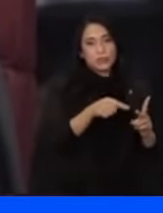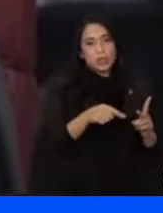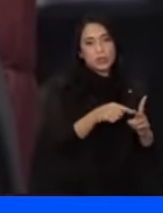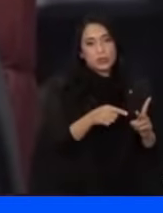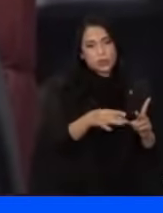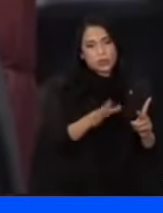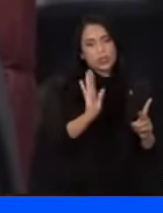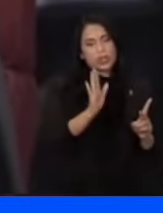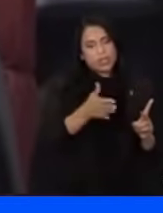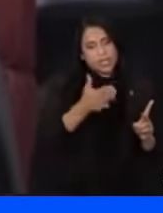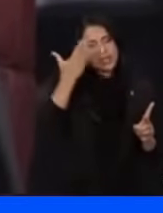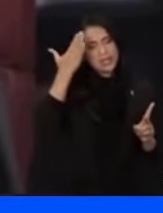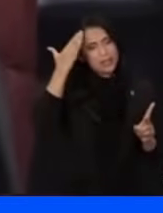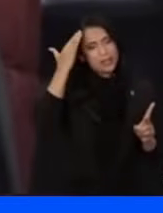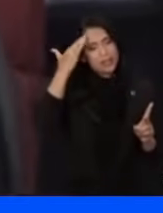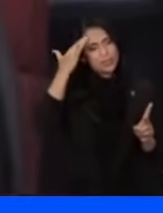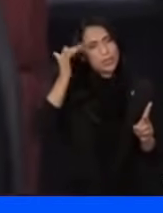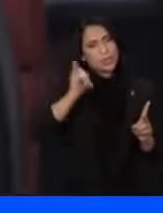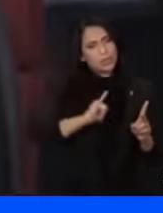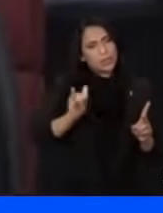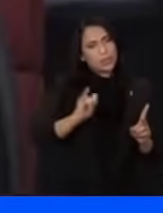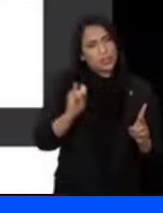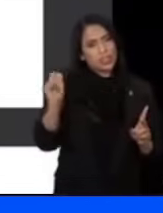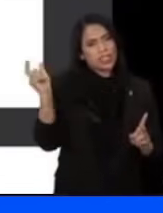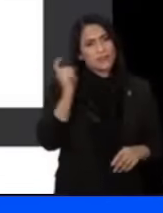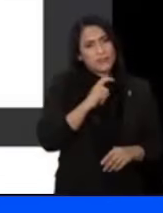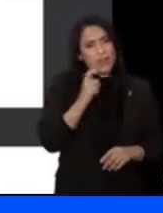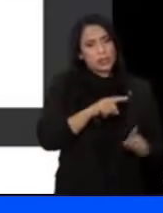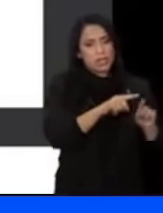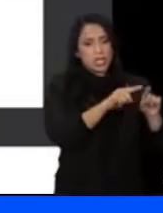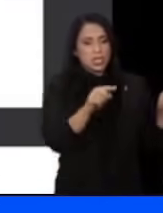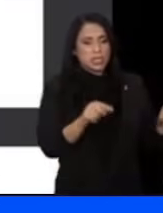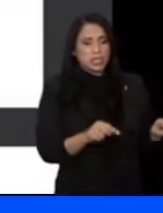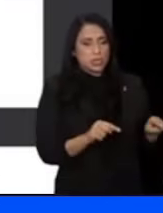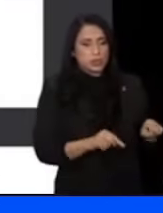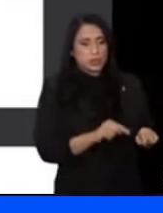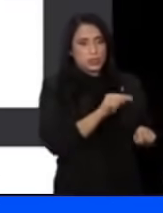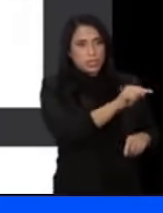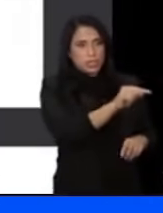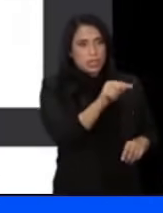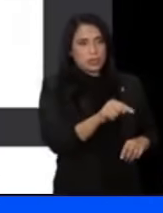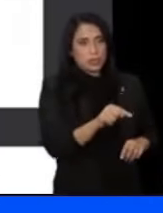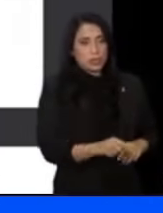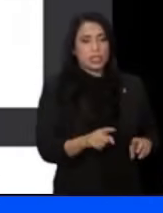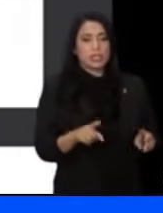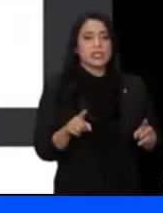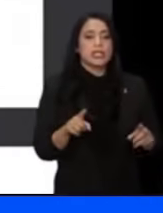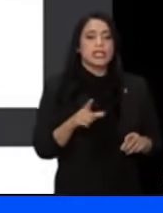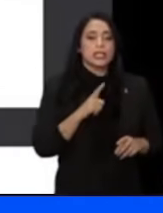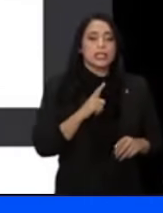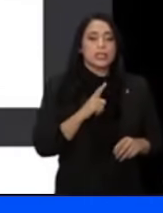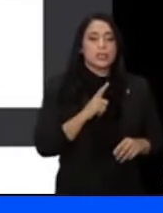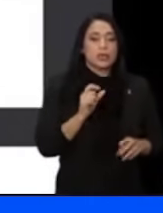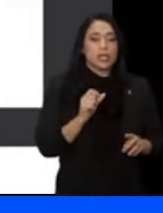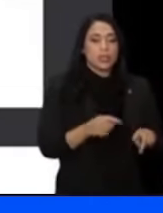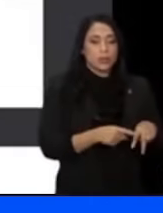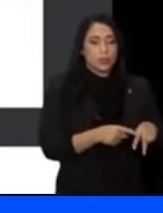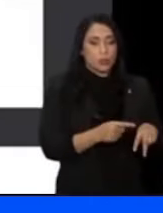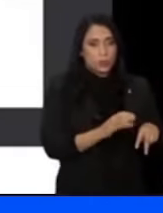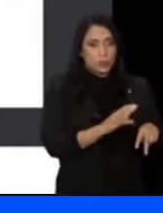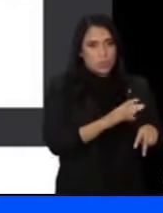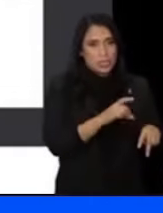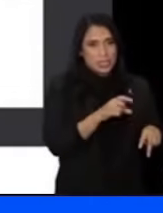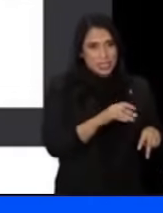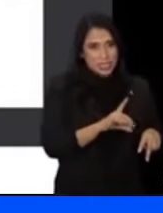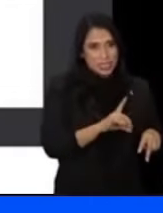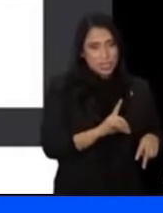tinham conhecimento da notícia falsa sobre as urnas eletrônicas, assim como o colaborador ressaltou que os integrantes da